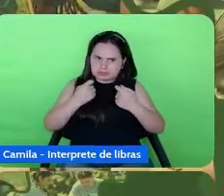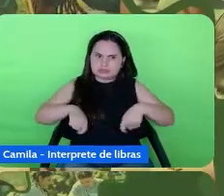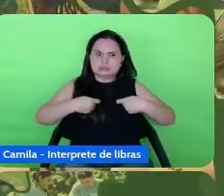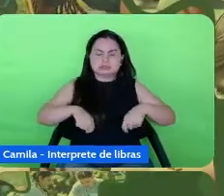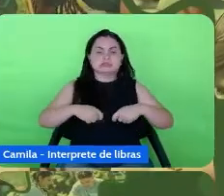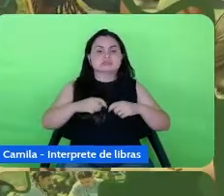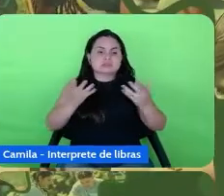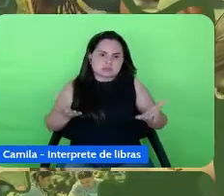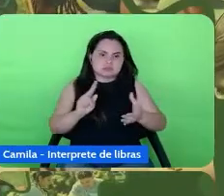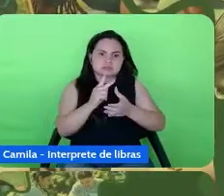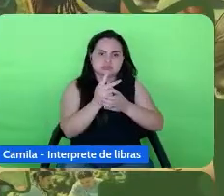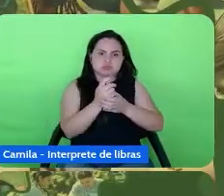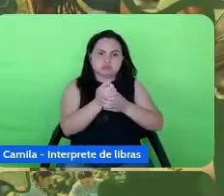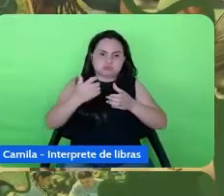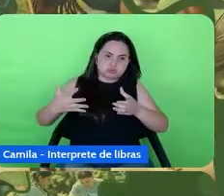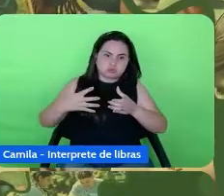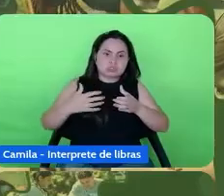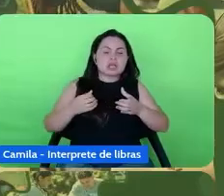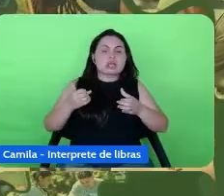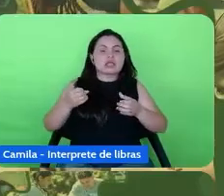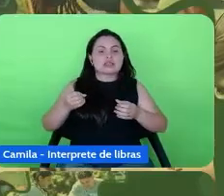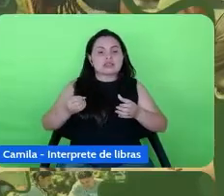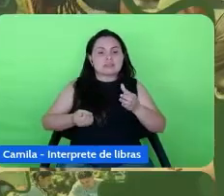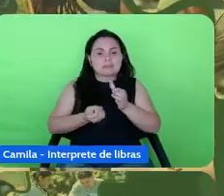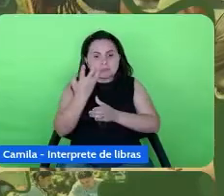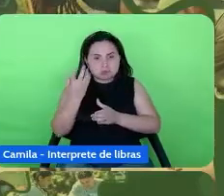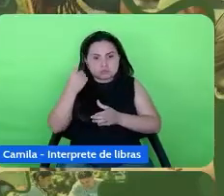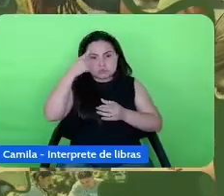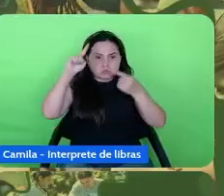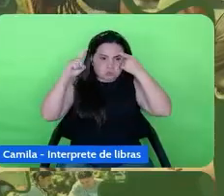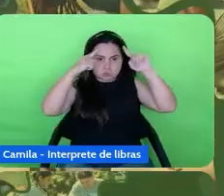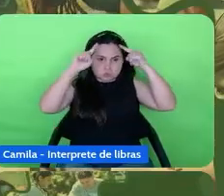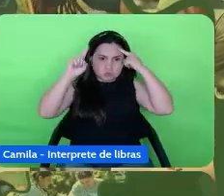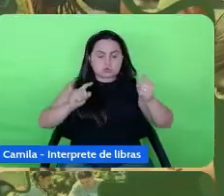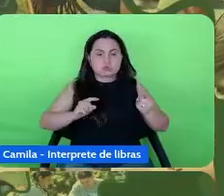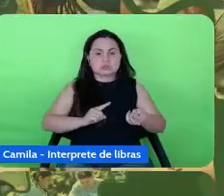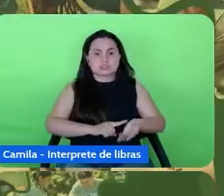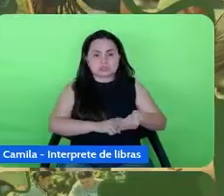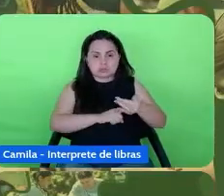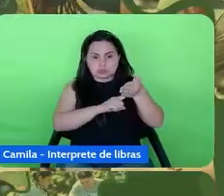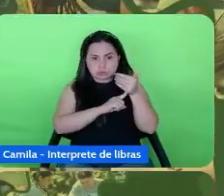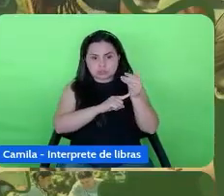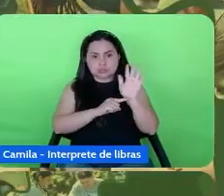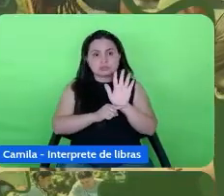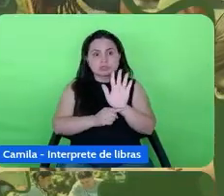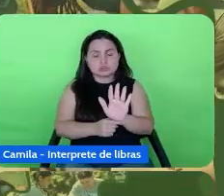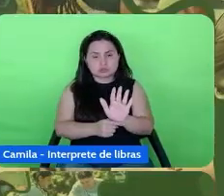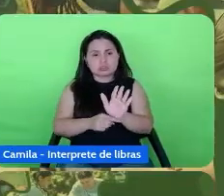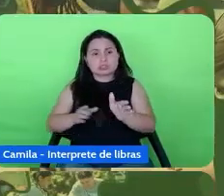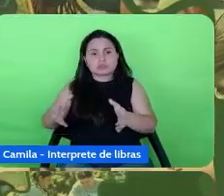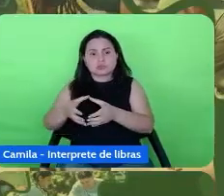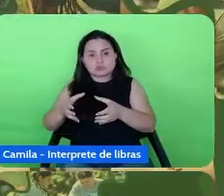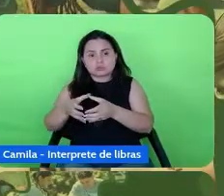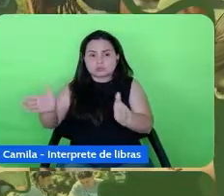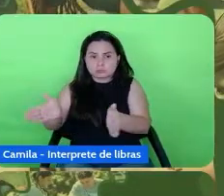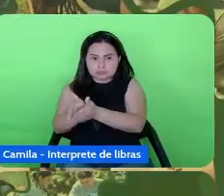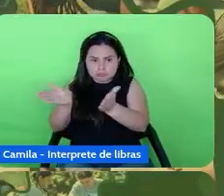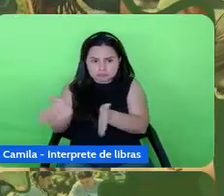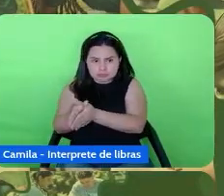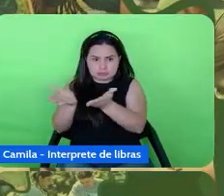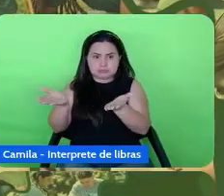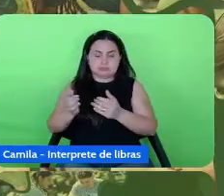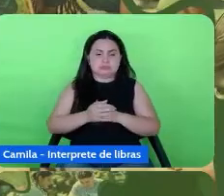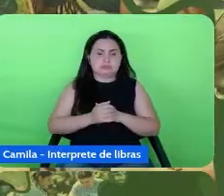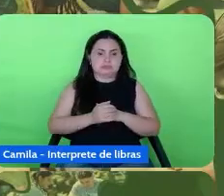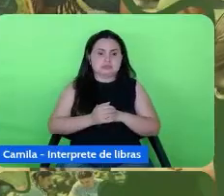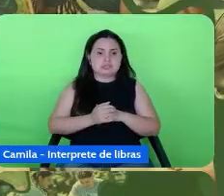pessoal, é construir soluções tecnológicas viáveis para povos pobres, pessoas pobres. Tá?